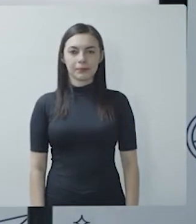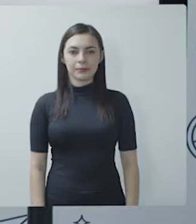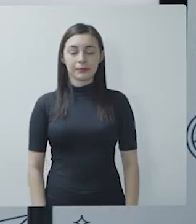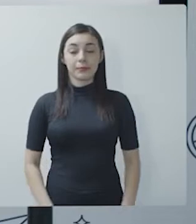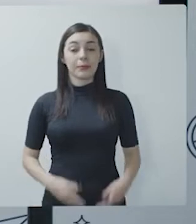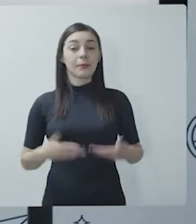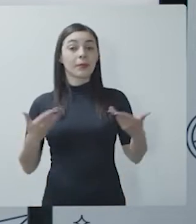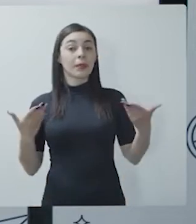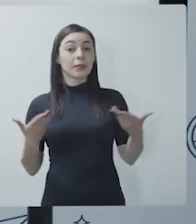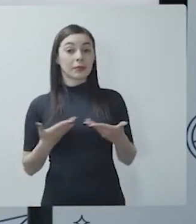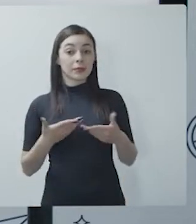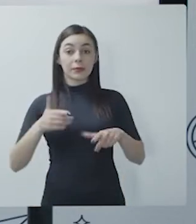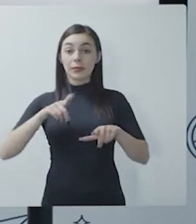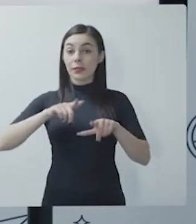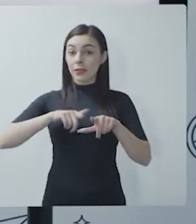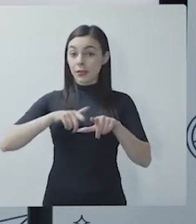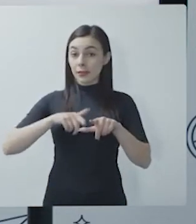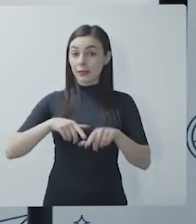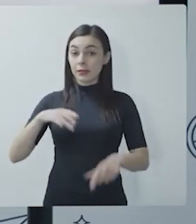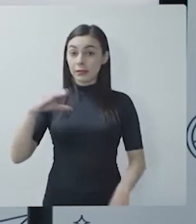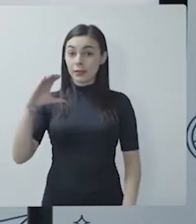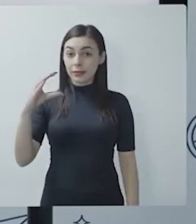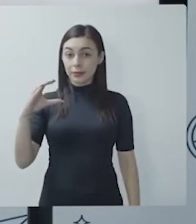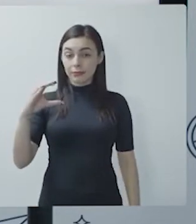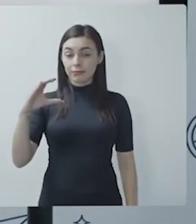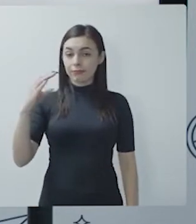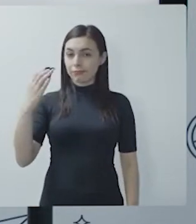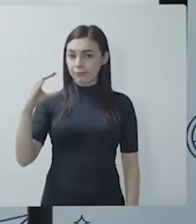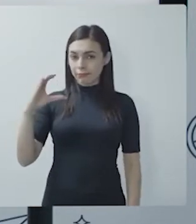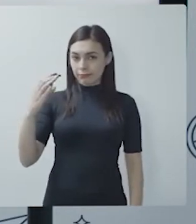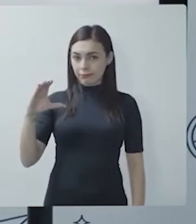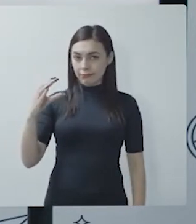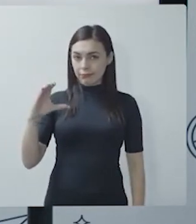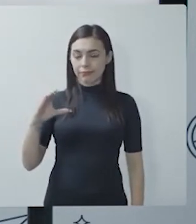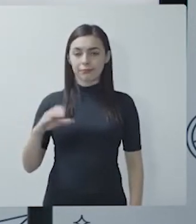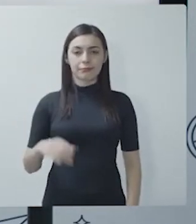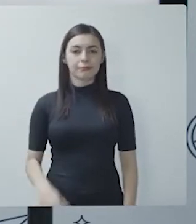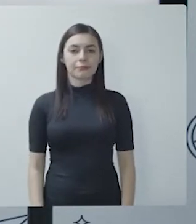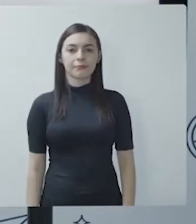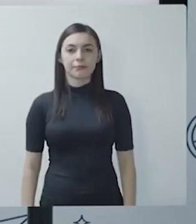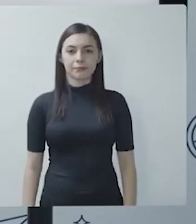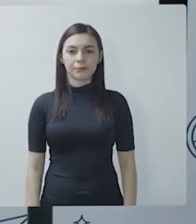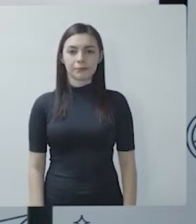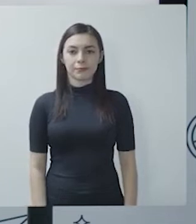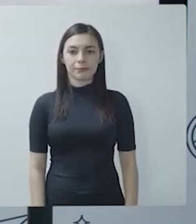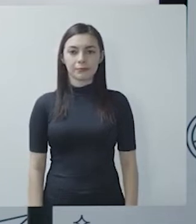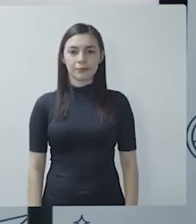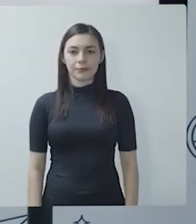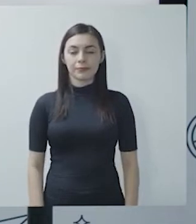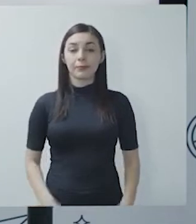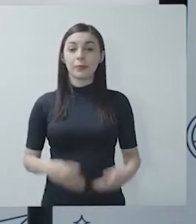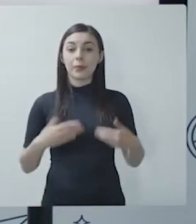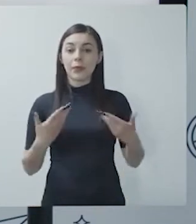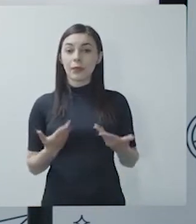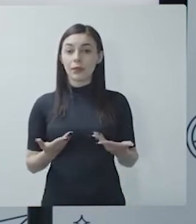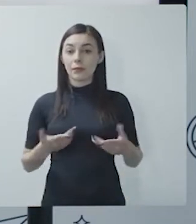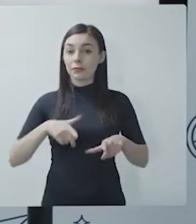Agora nós temos a letra C como sinal gráfico da cedilha. Então, o